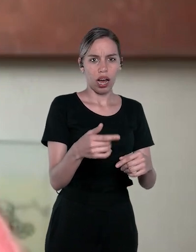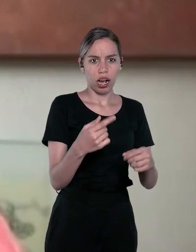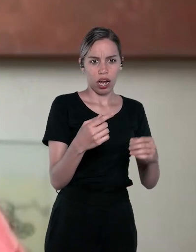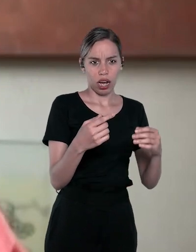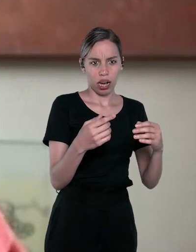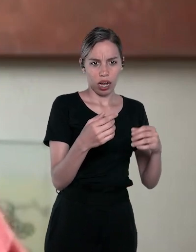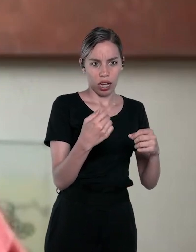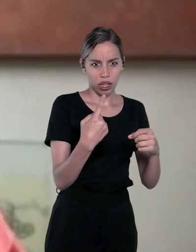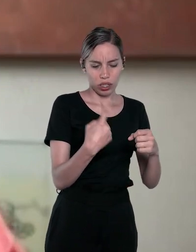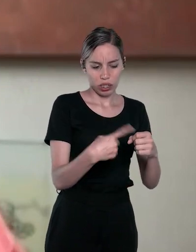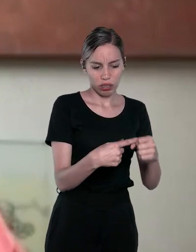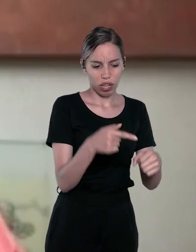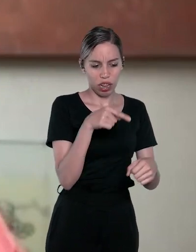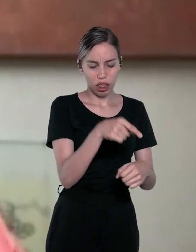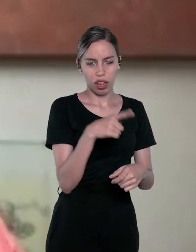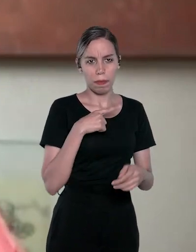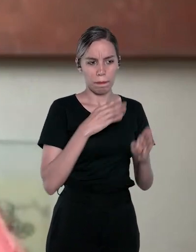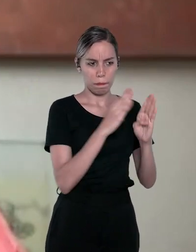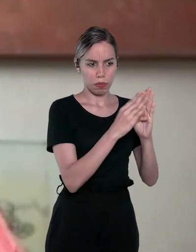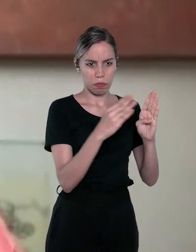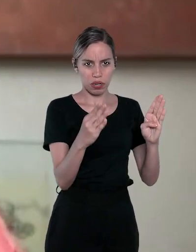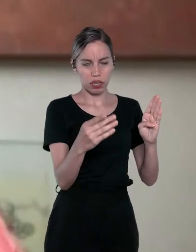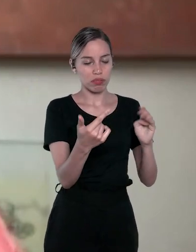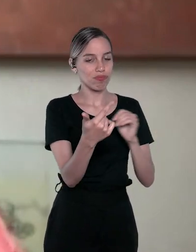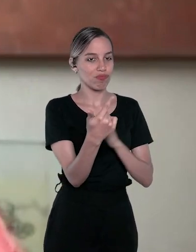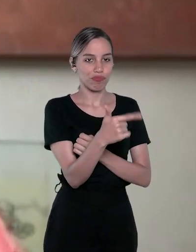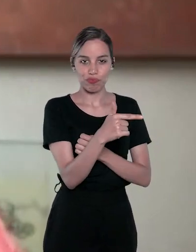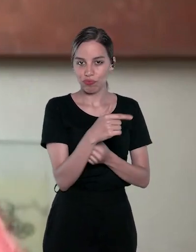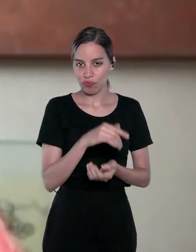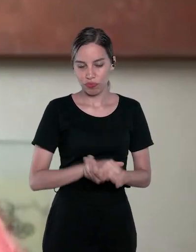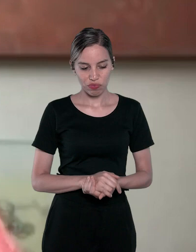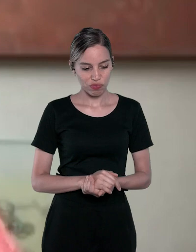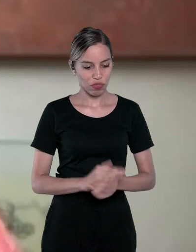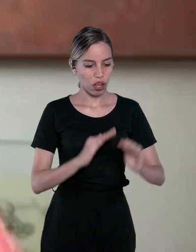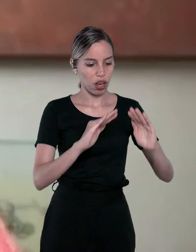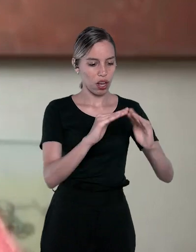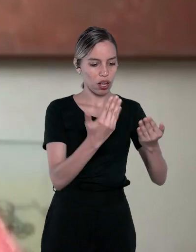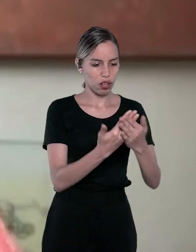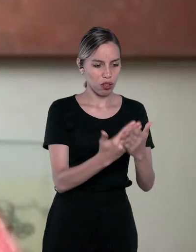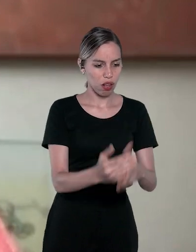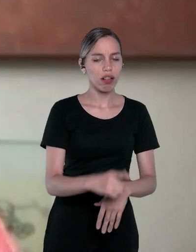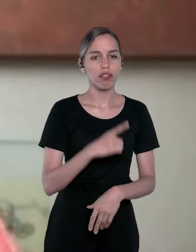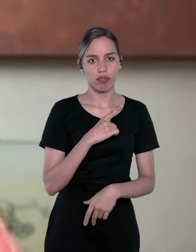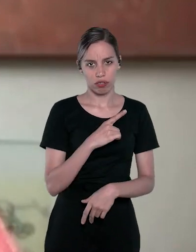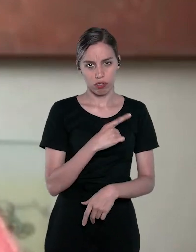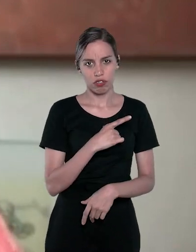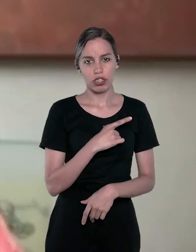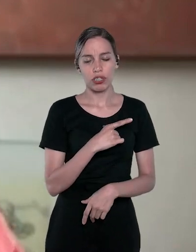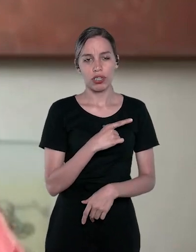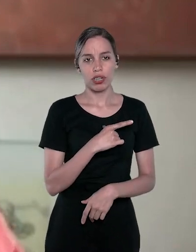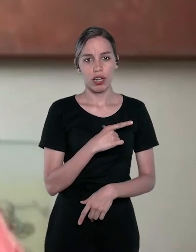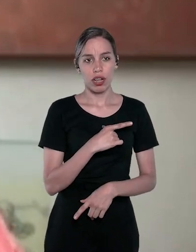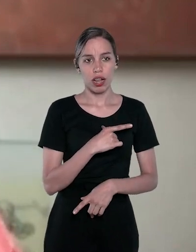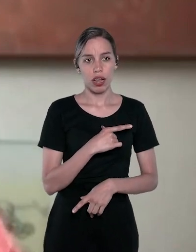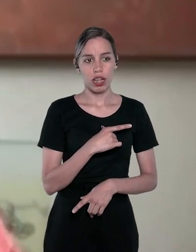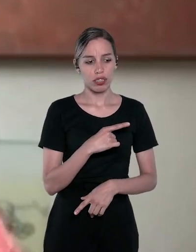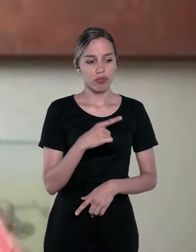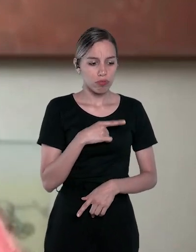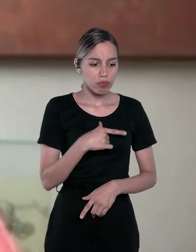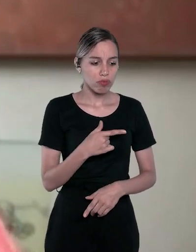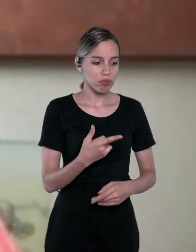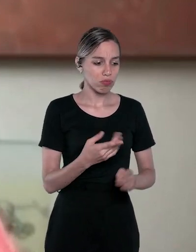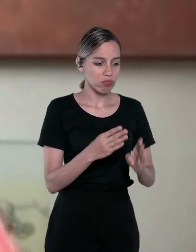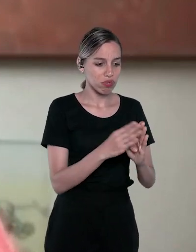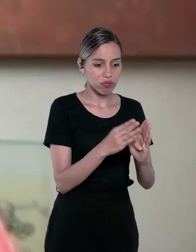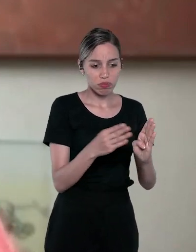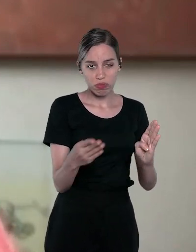biblioteca. O grupo escolar, a escola estadual Afonso Pena, onde eu fiz o primário, tinha lá